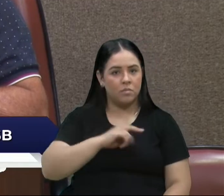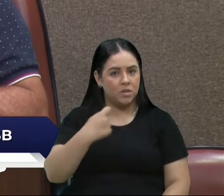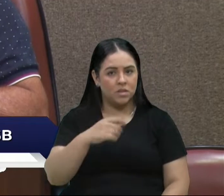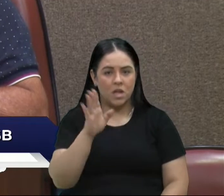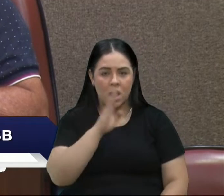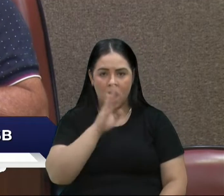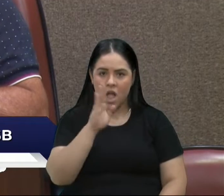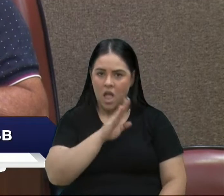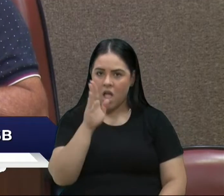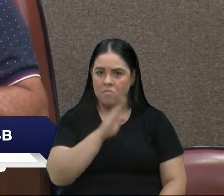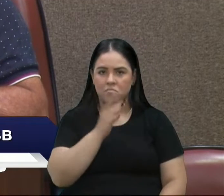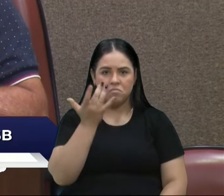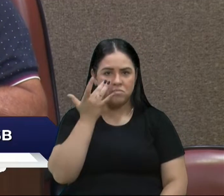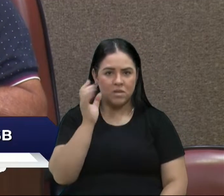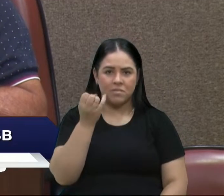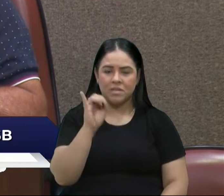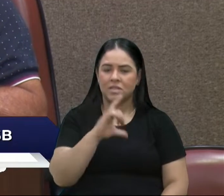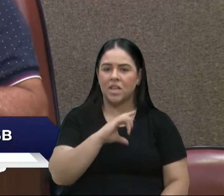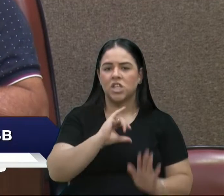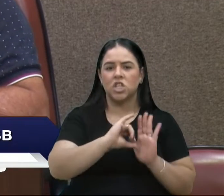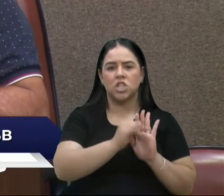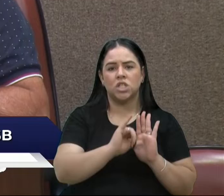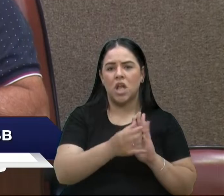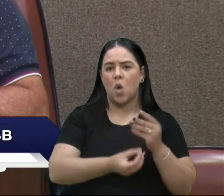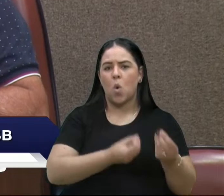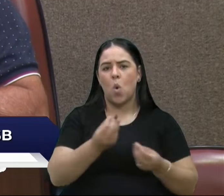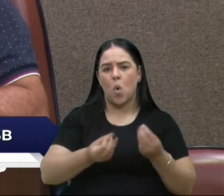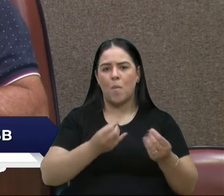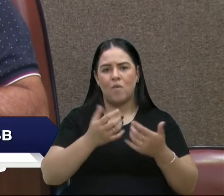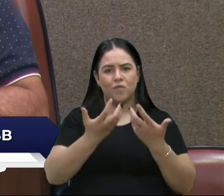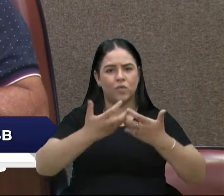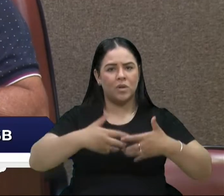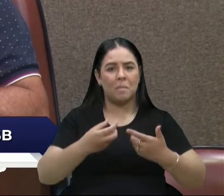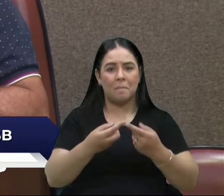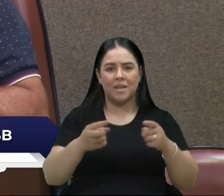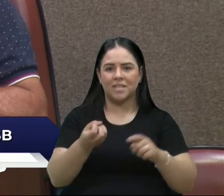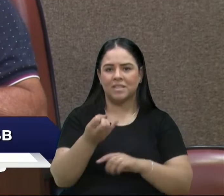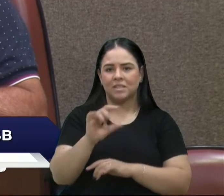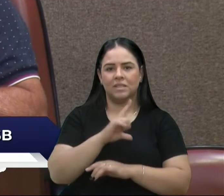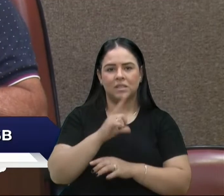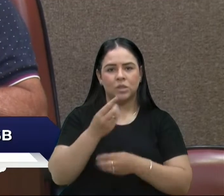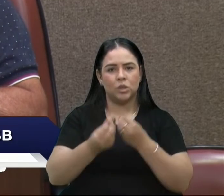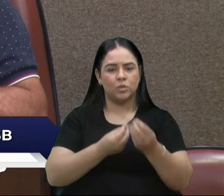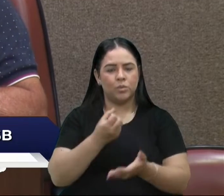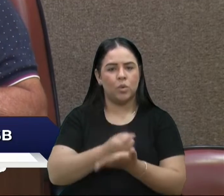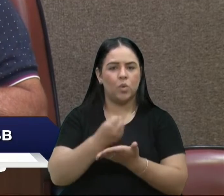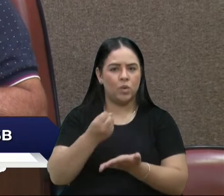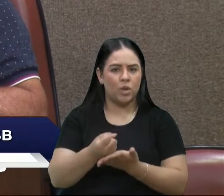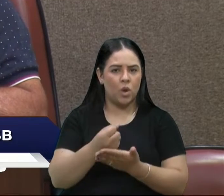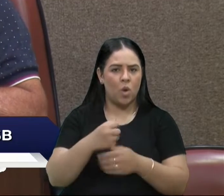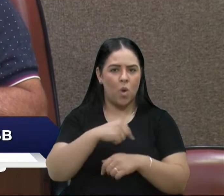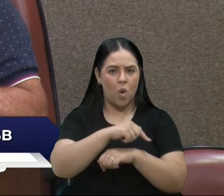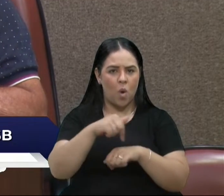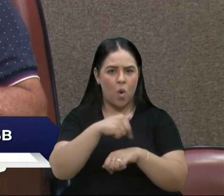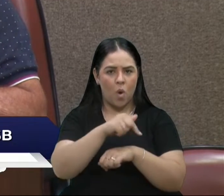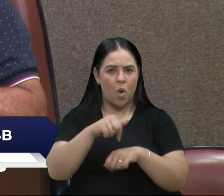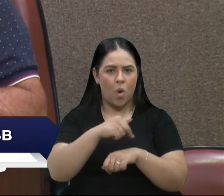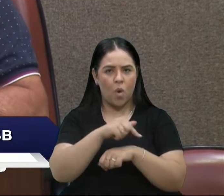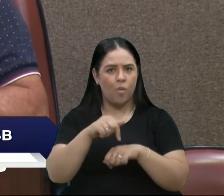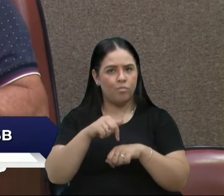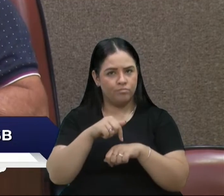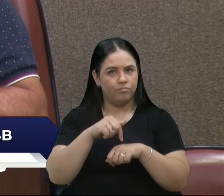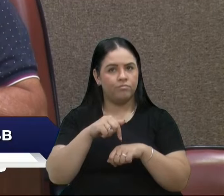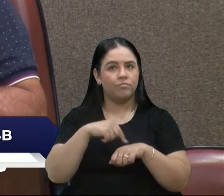sei se tem edital, não sei como é que vai funcionar. Mas se tiver alguma forma de contratar horas, contratar por